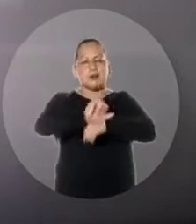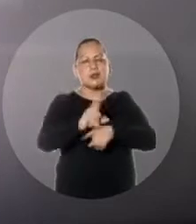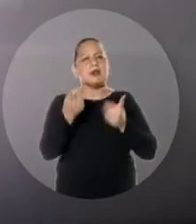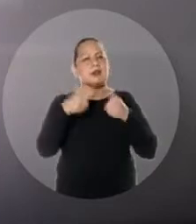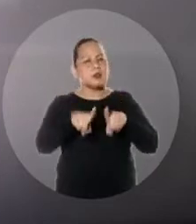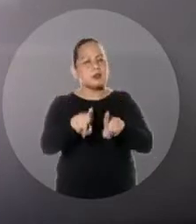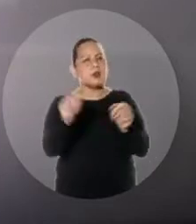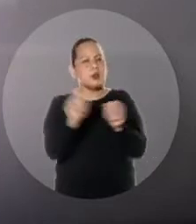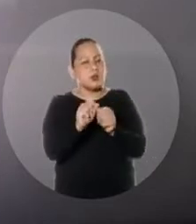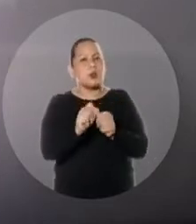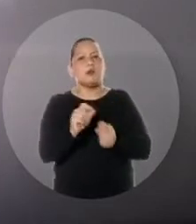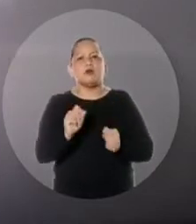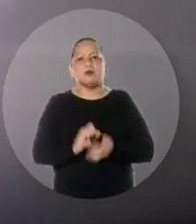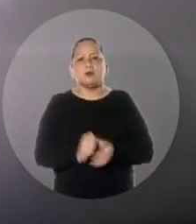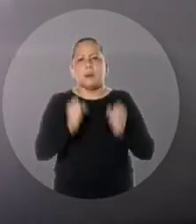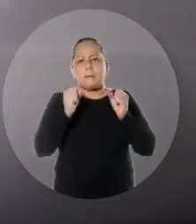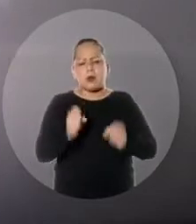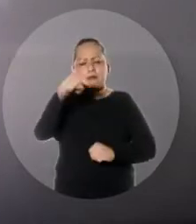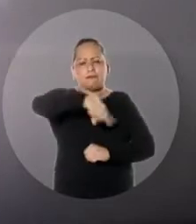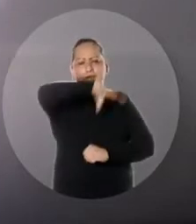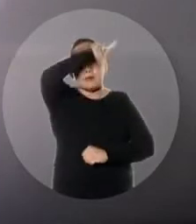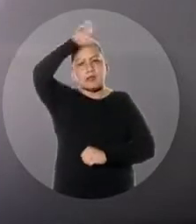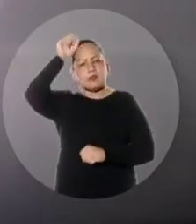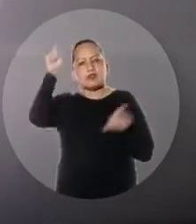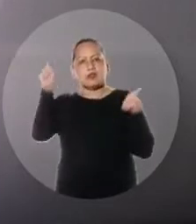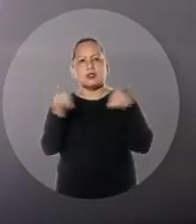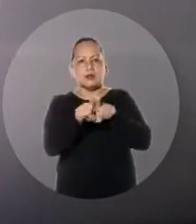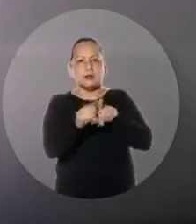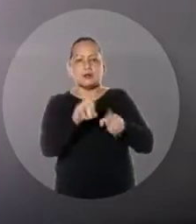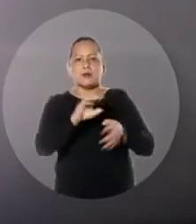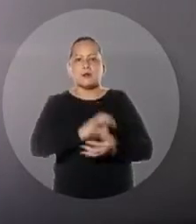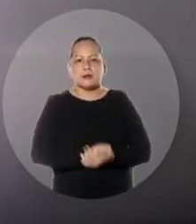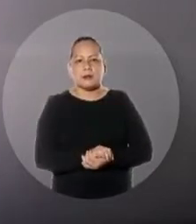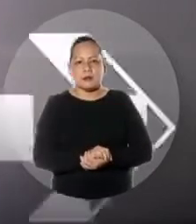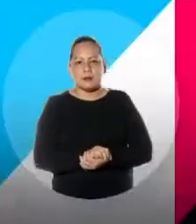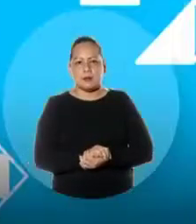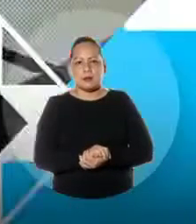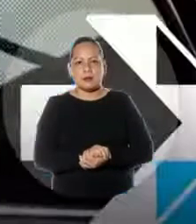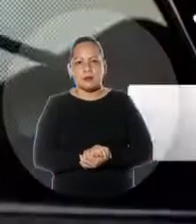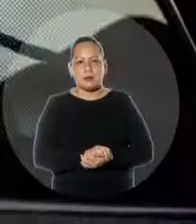já é feito em outras cidades e pode ser implantado em Manaus.